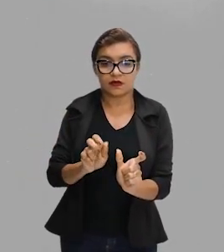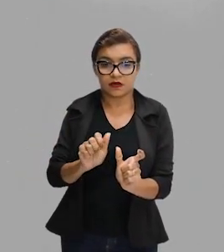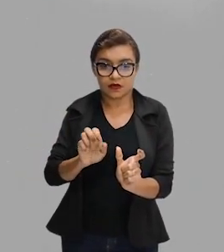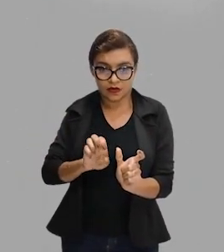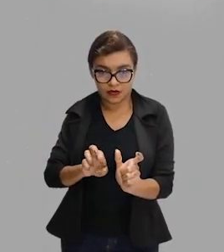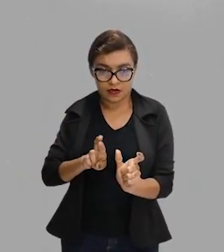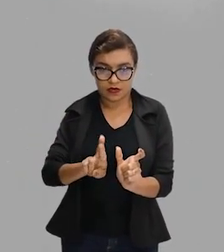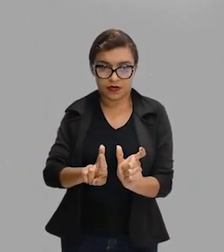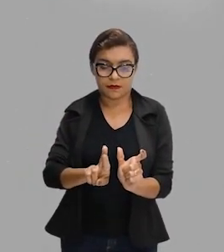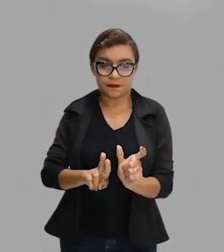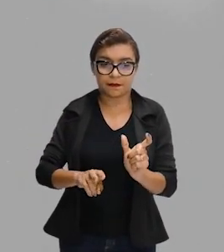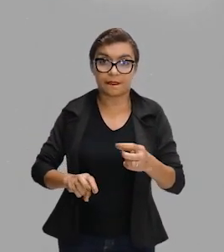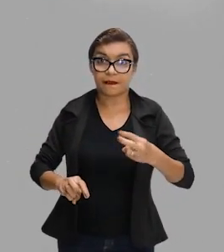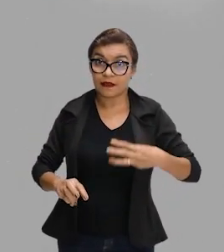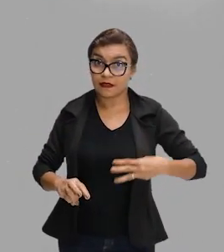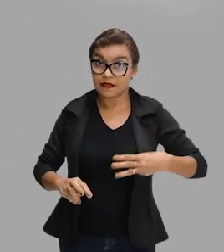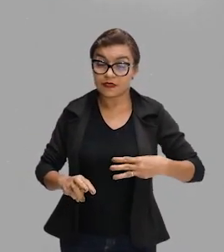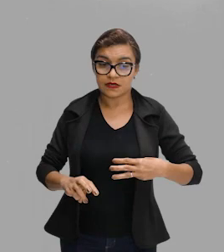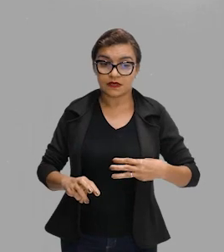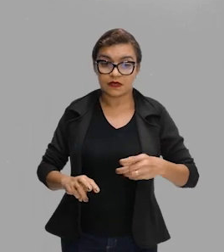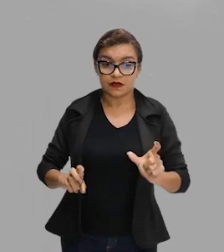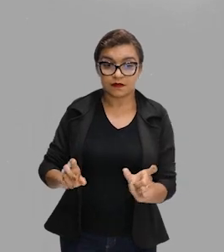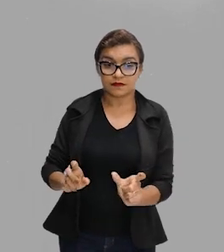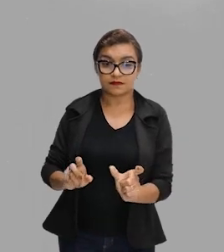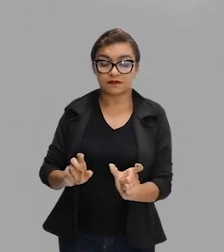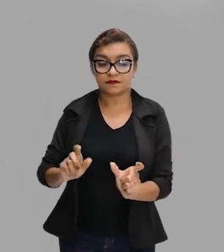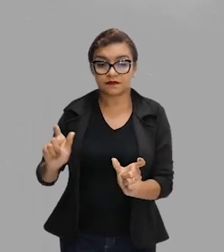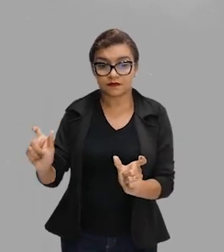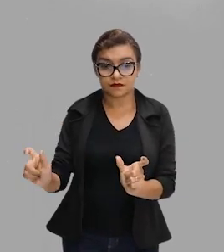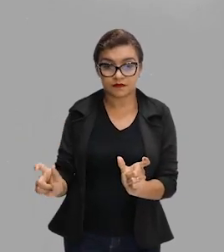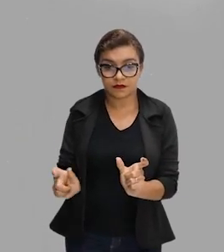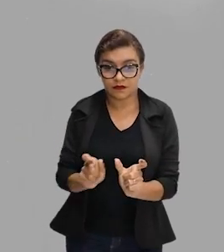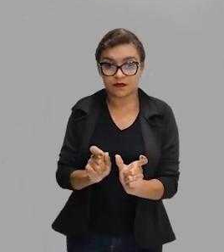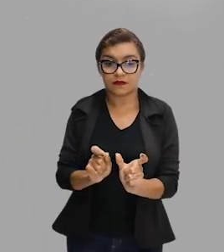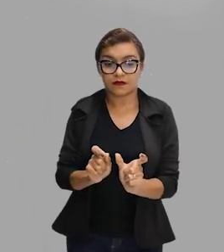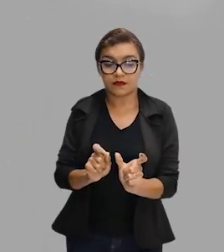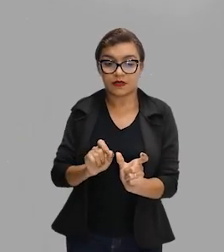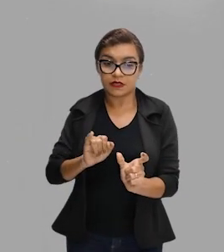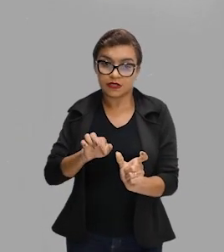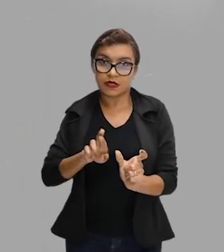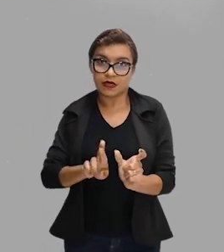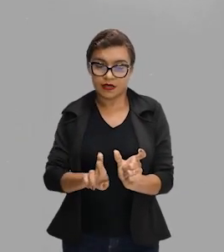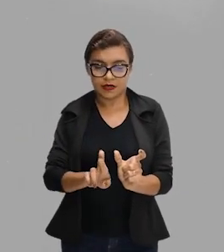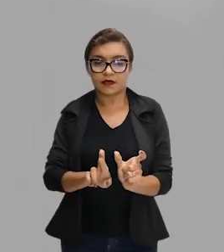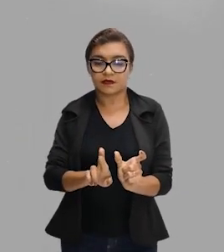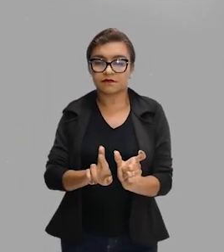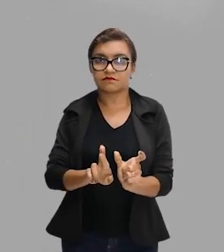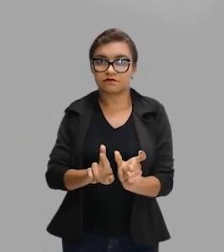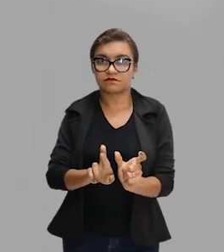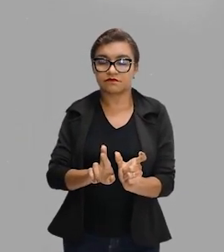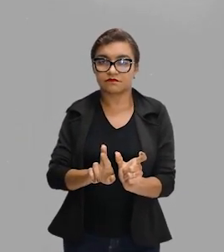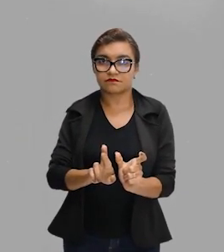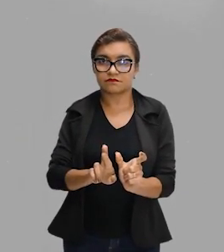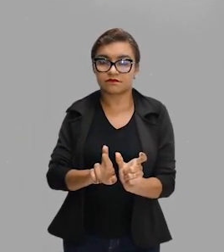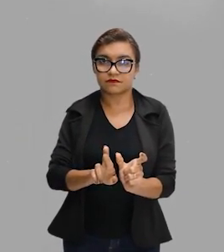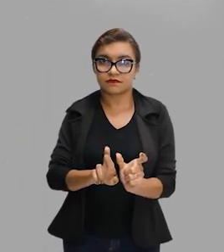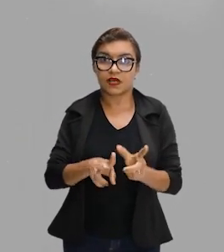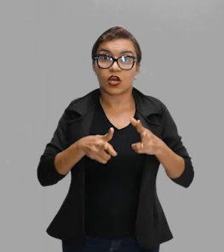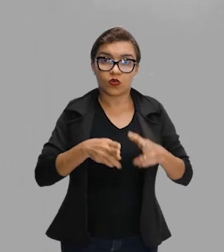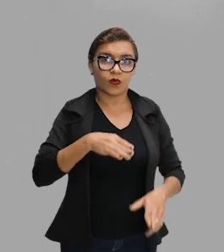ER. E na terceira conjugação, terminação IR, conforme a língua